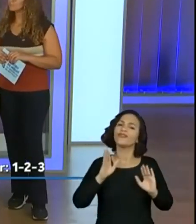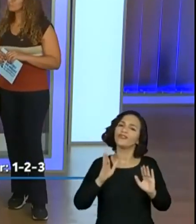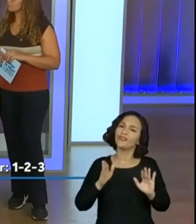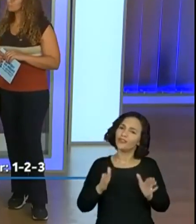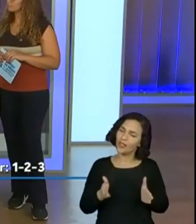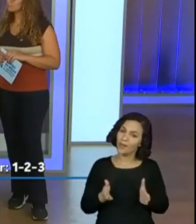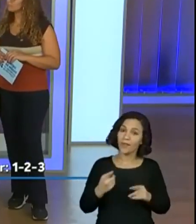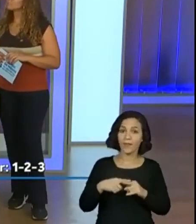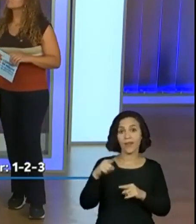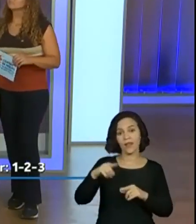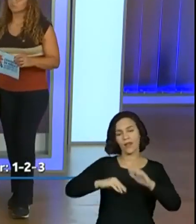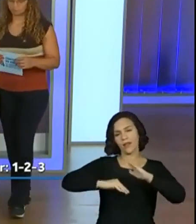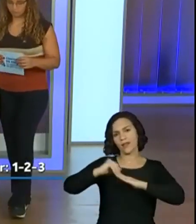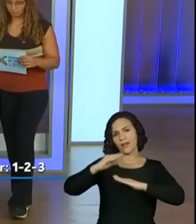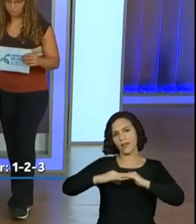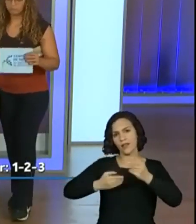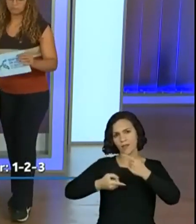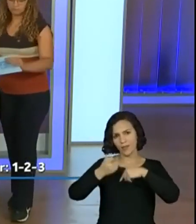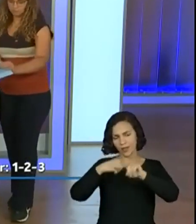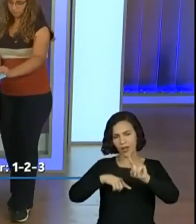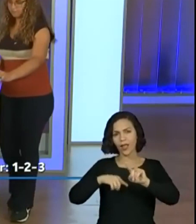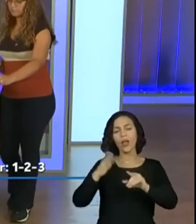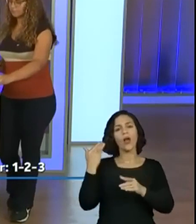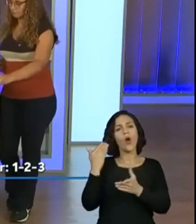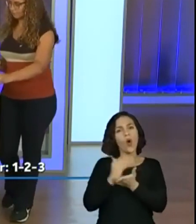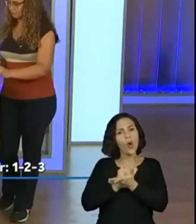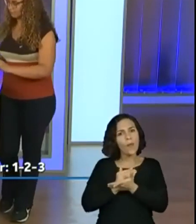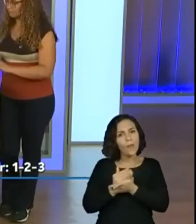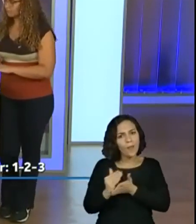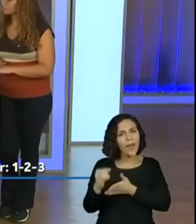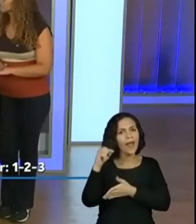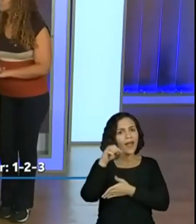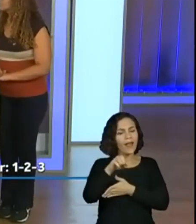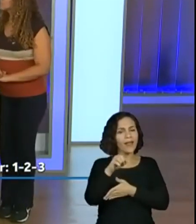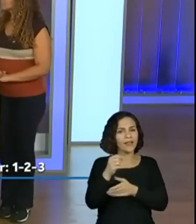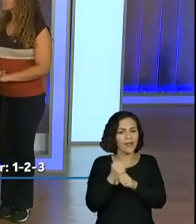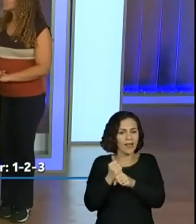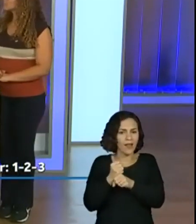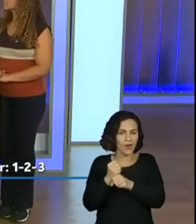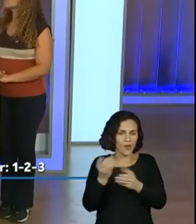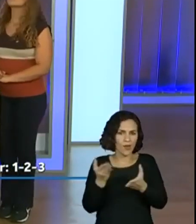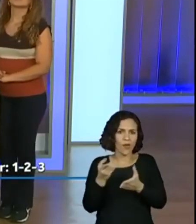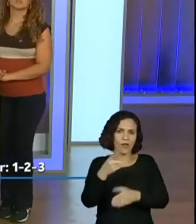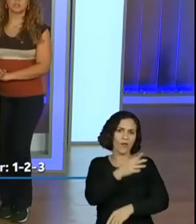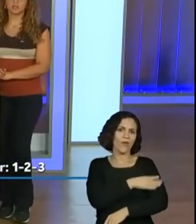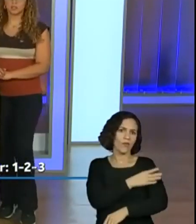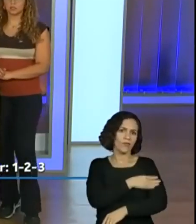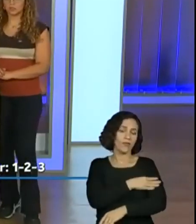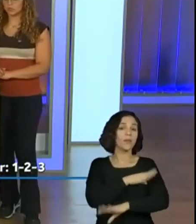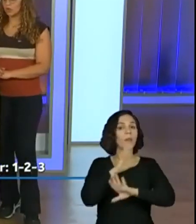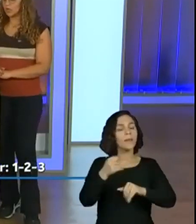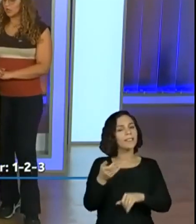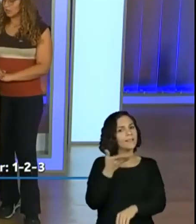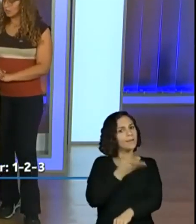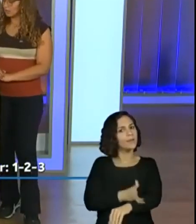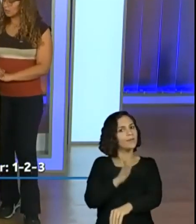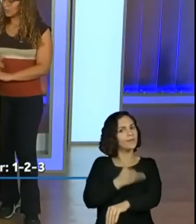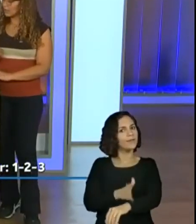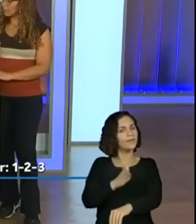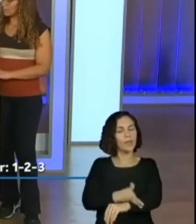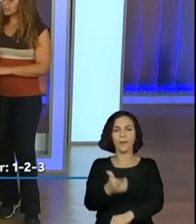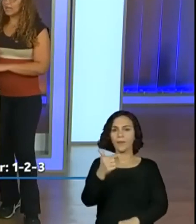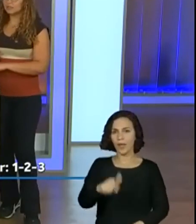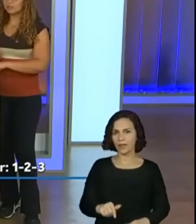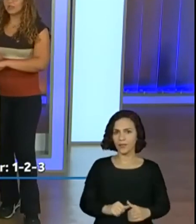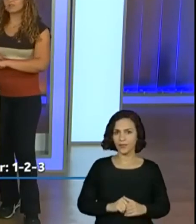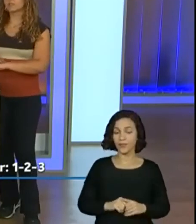né, essa habilidade ela vem sendo trabalhada aí desde o começo do ano com o quarto ano, Mas a gente tem que treinar mais um pouquinho, certo? Então,